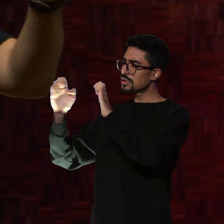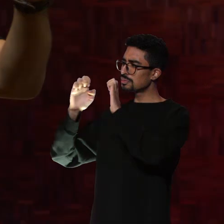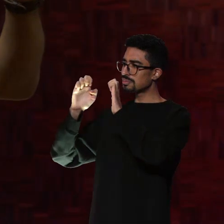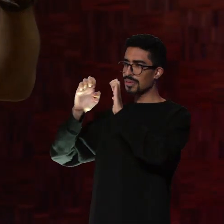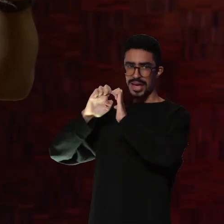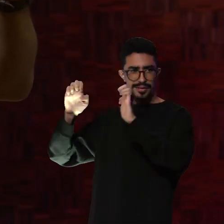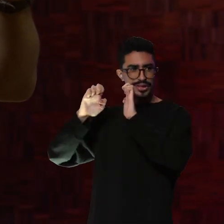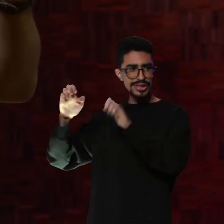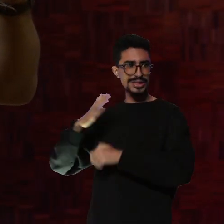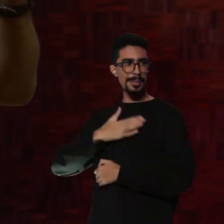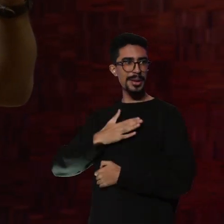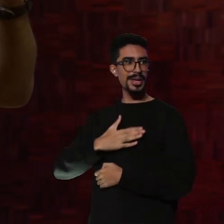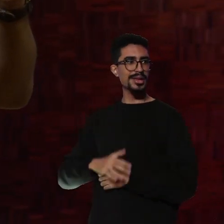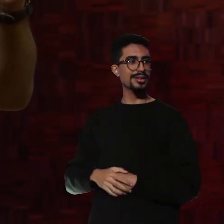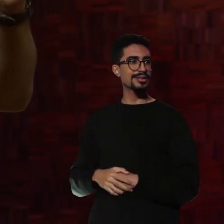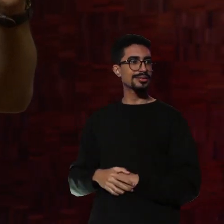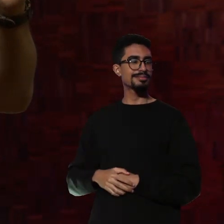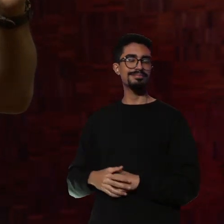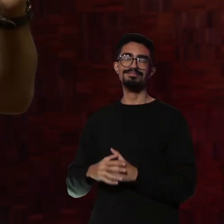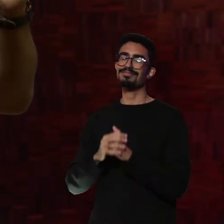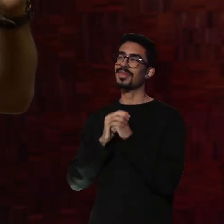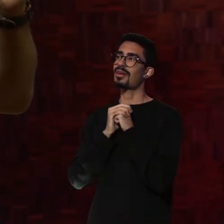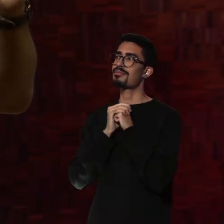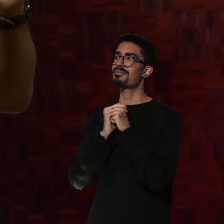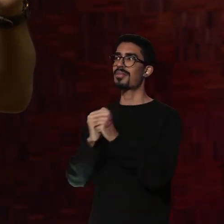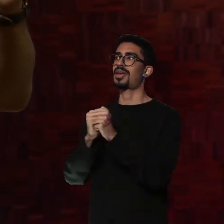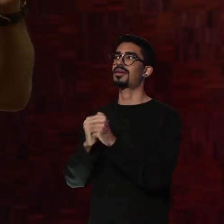você está entendendo a janela de oportunidade que está acontecendo nesse tempo?